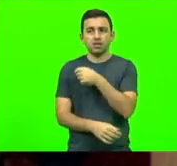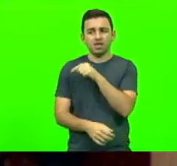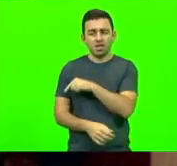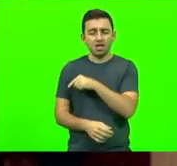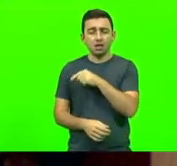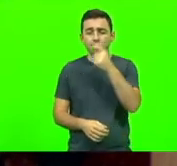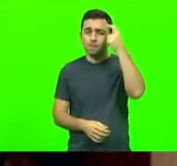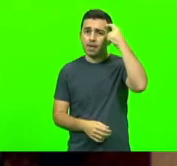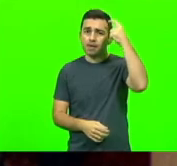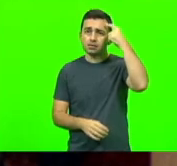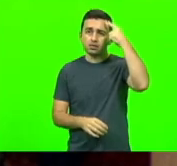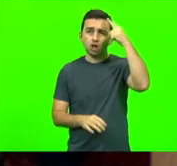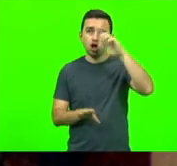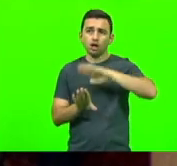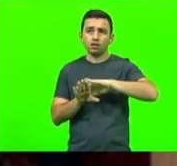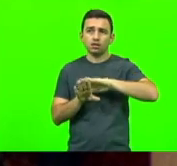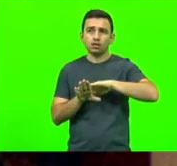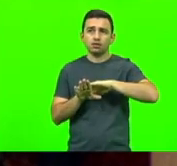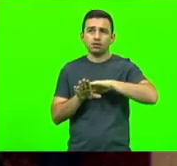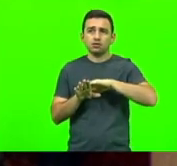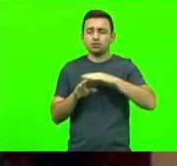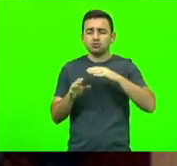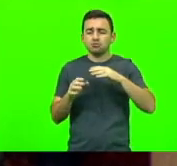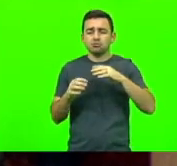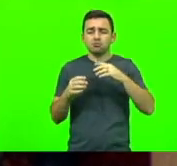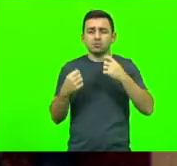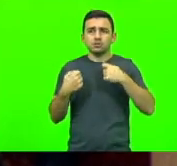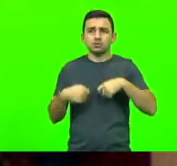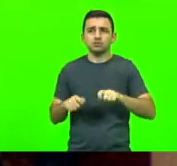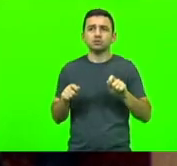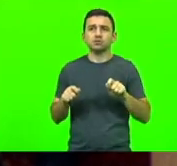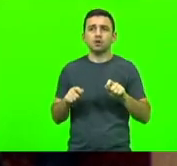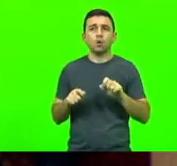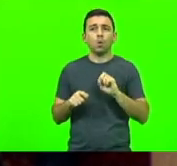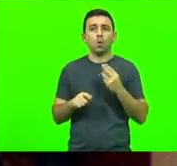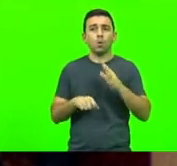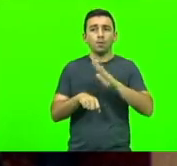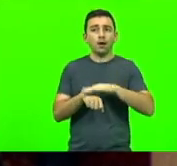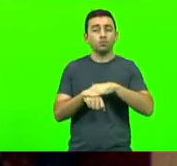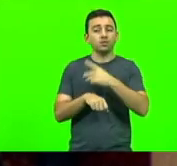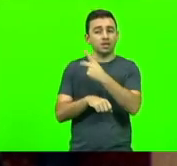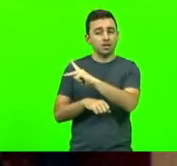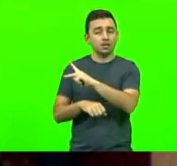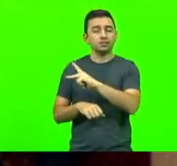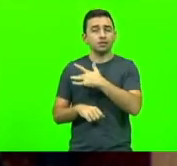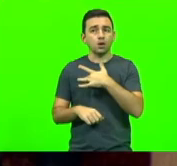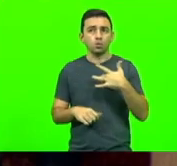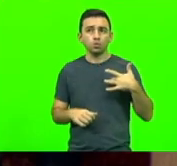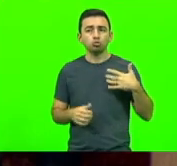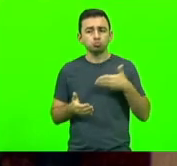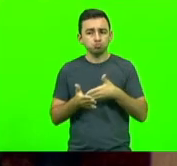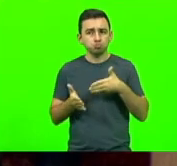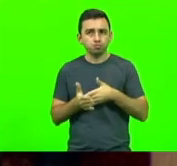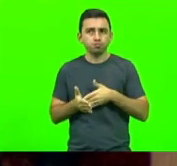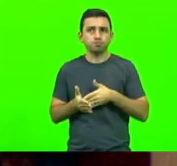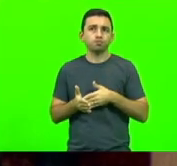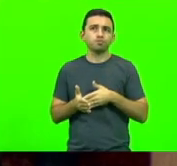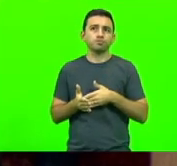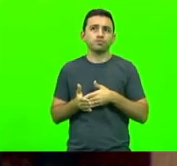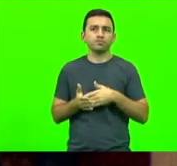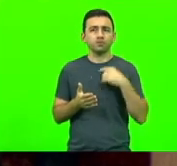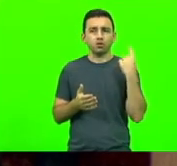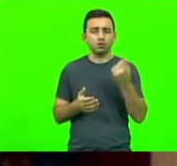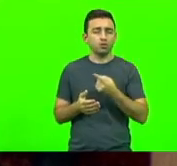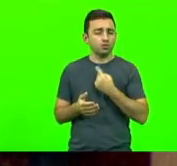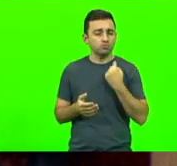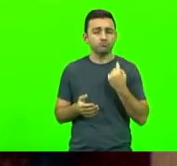concepção ideológica ele acha que não deve ou tem uma circunstância de saúde que o impede, nós não